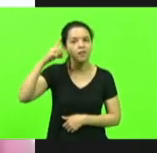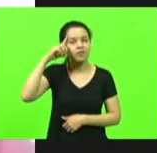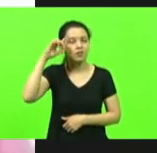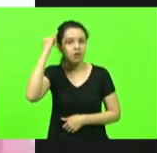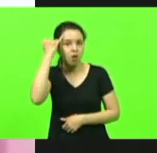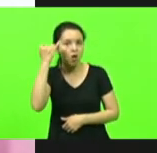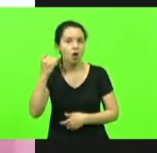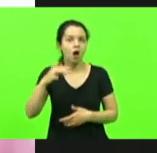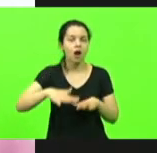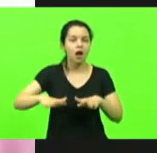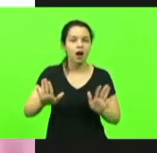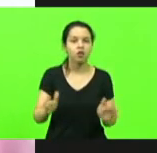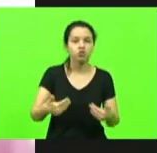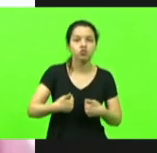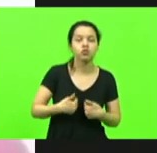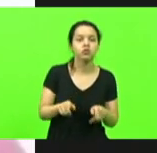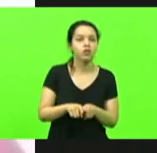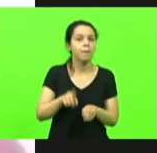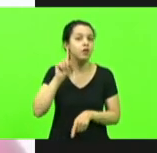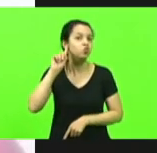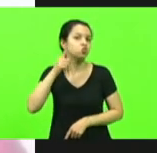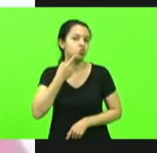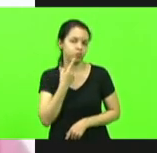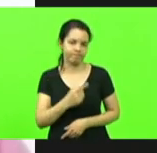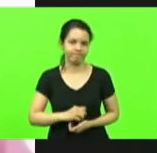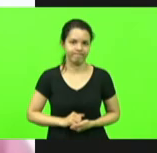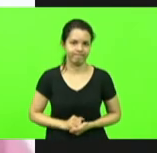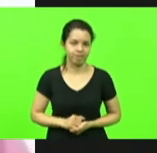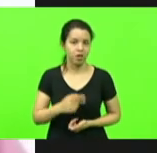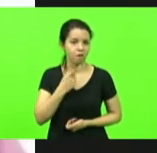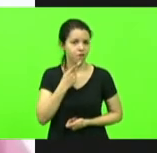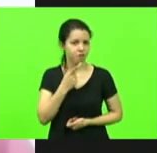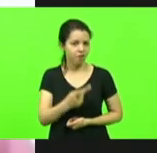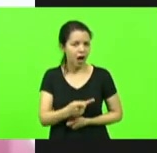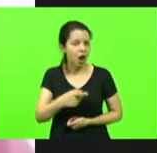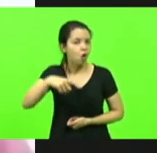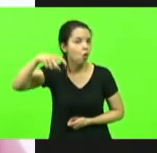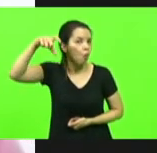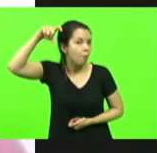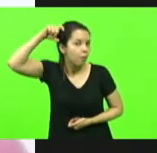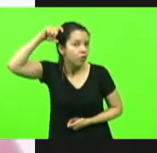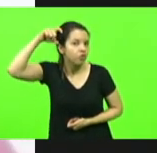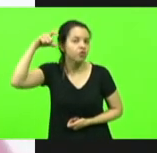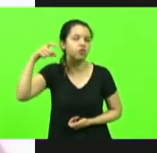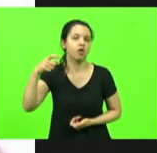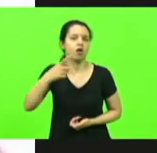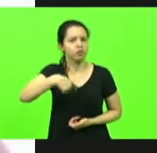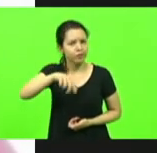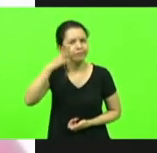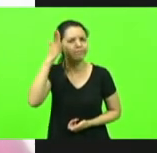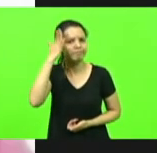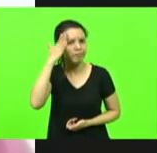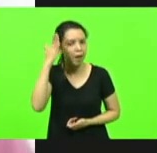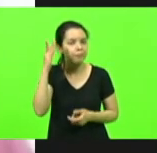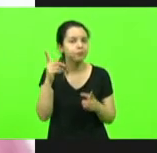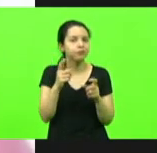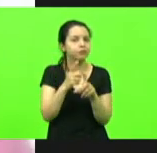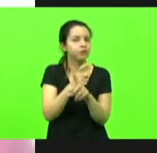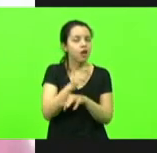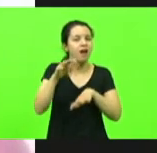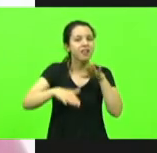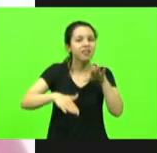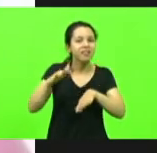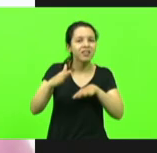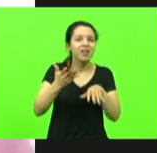do autismo e na área da surdez. Né? Quando eu ouso falar em implante coclear, a gente sabe da dificuldade que muitas vezes as crianças